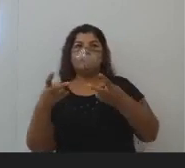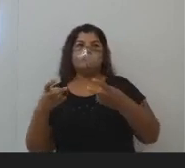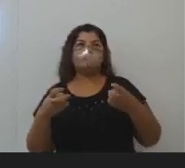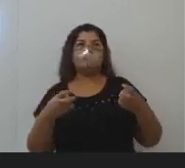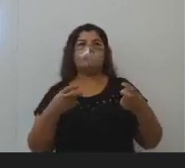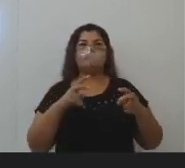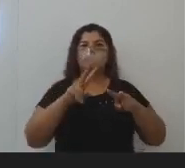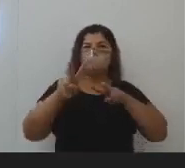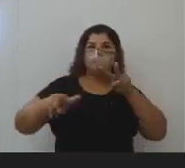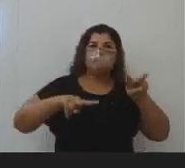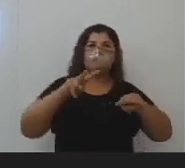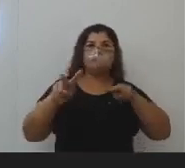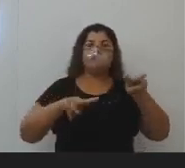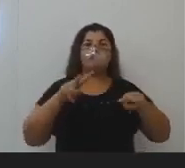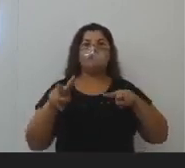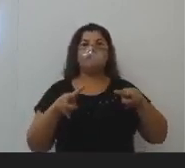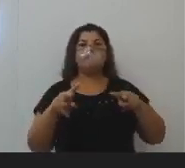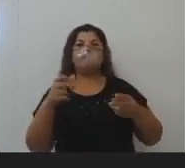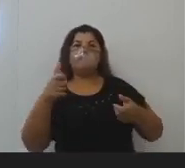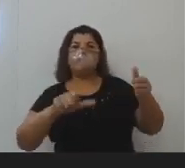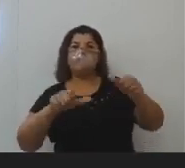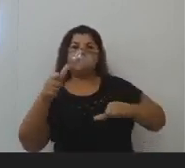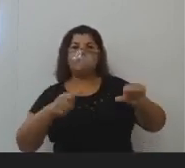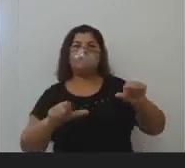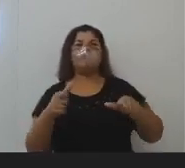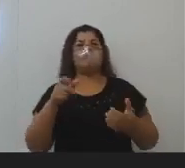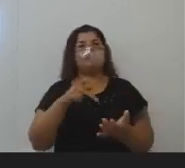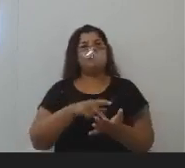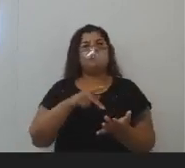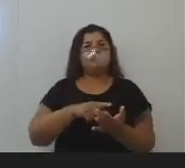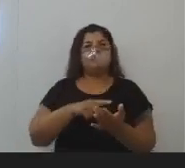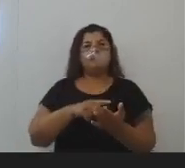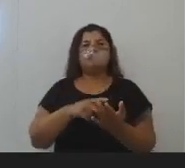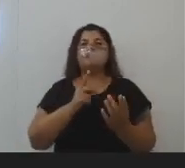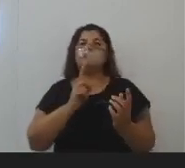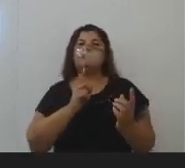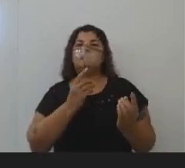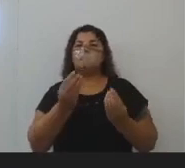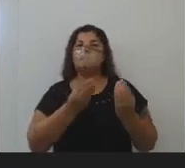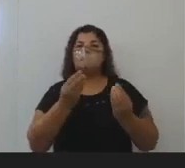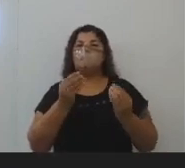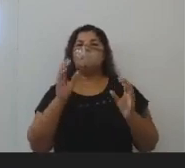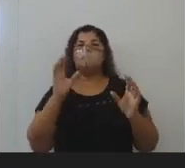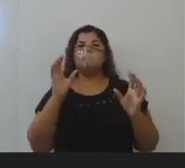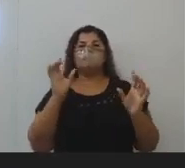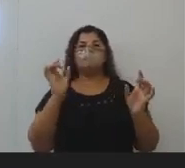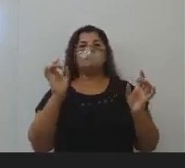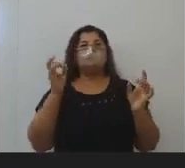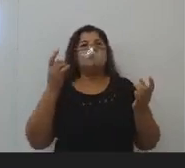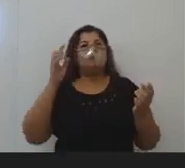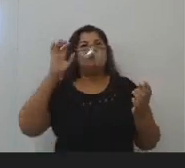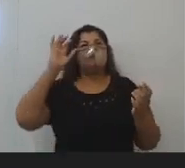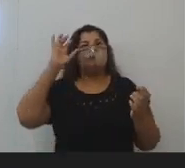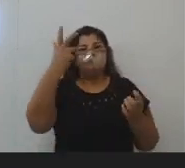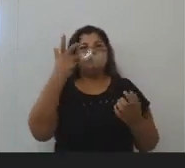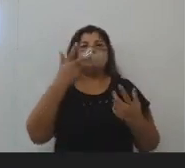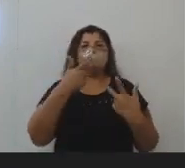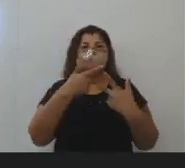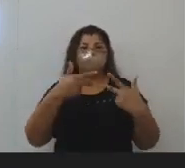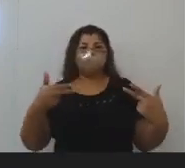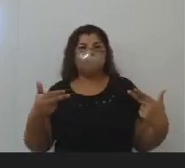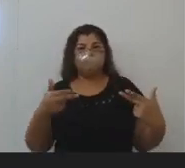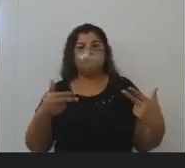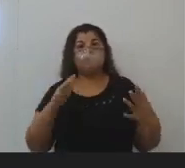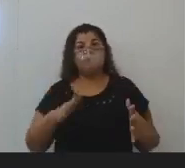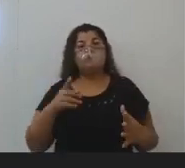para observar, para analisar a realidade e para chegar a conclusões. Então, intuição é aquilo